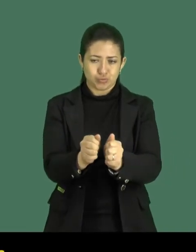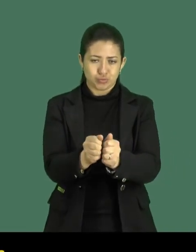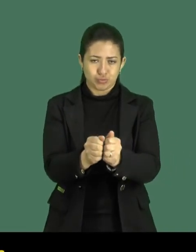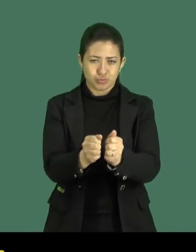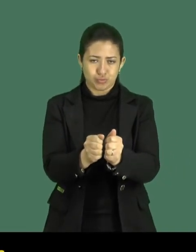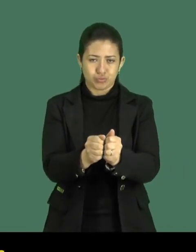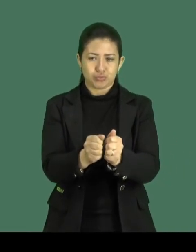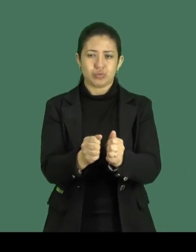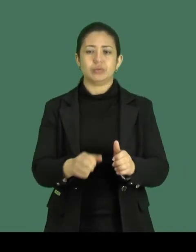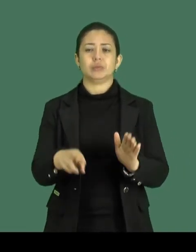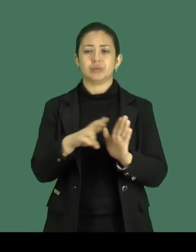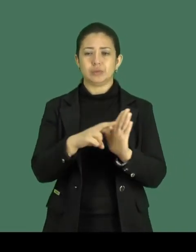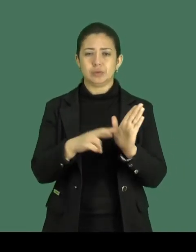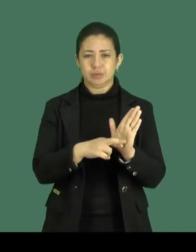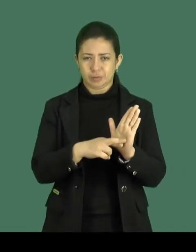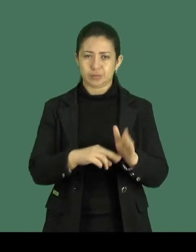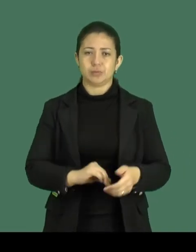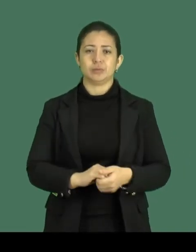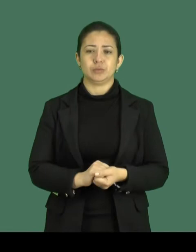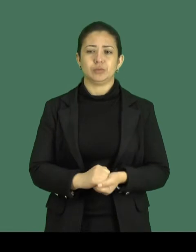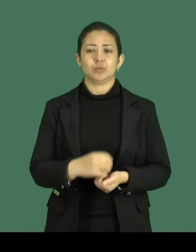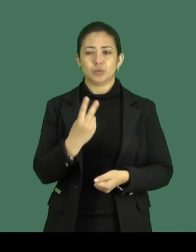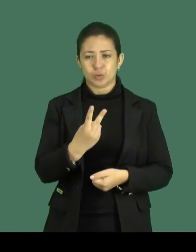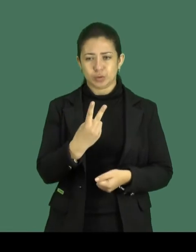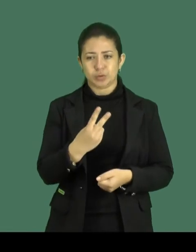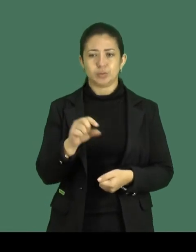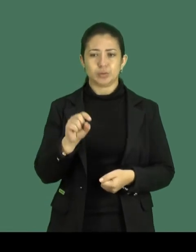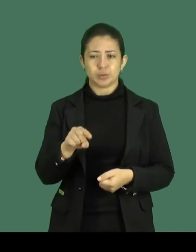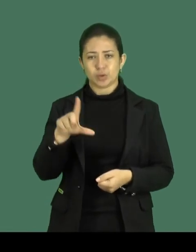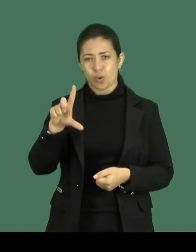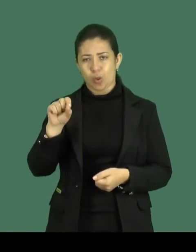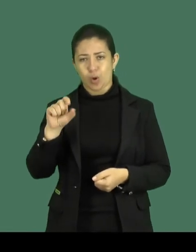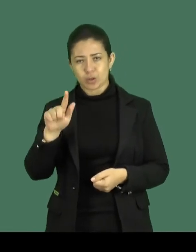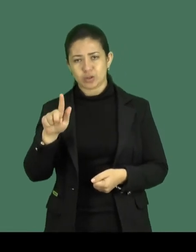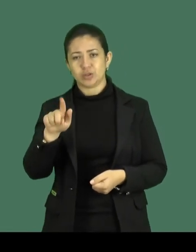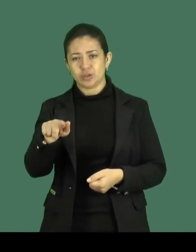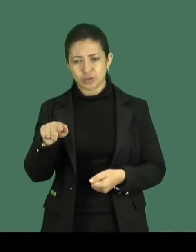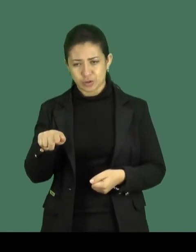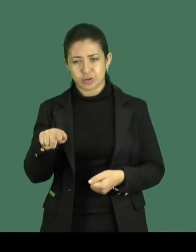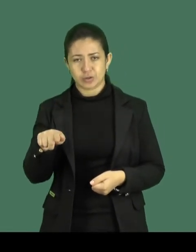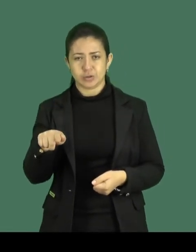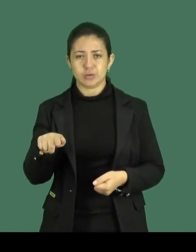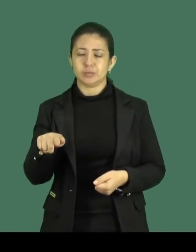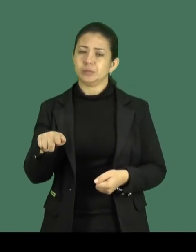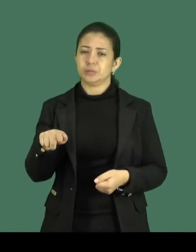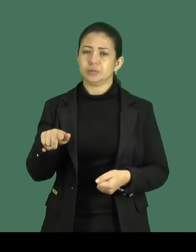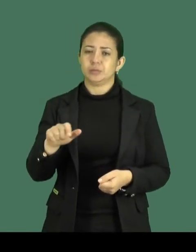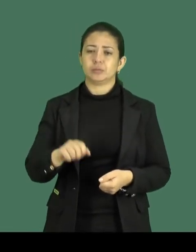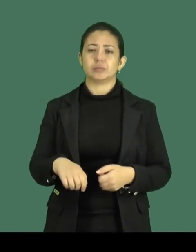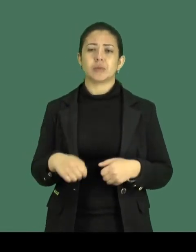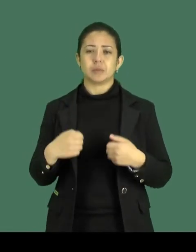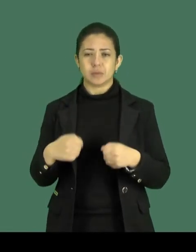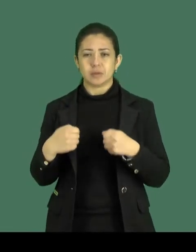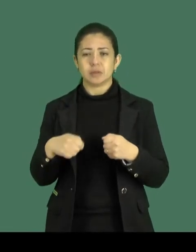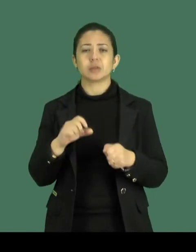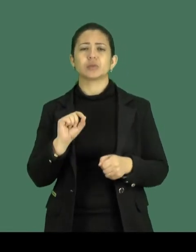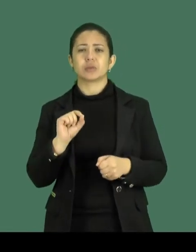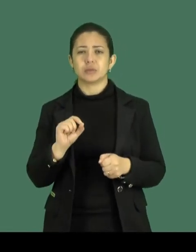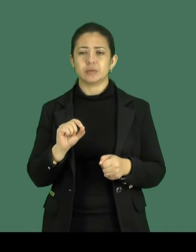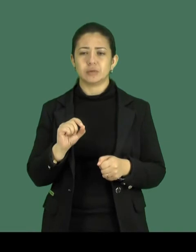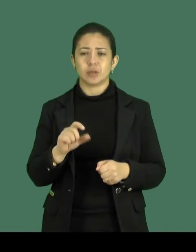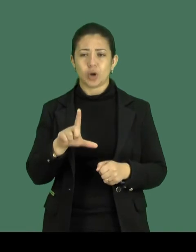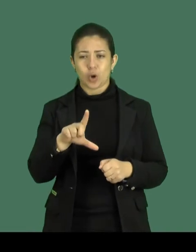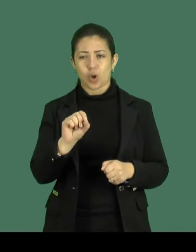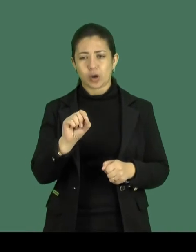das propriedades. 2 log de x, ora, se esse 2 está multiplicando, ele pode voltar